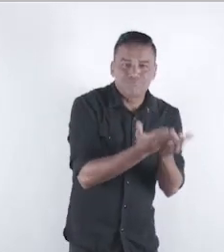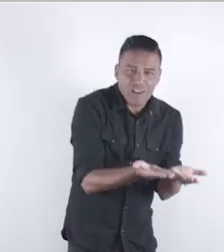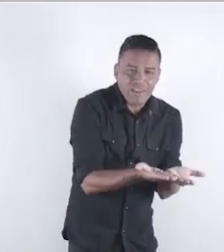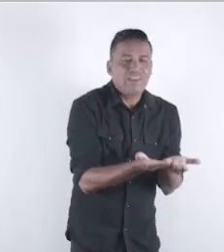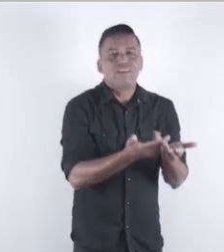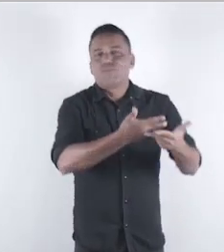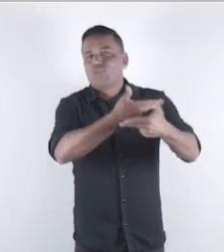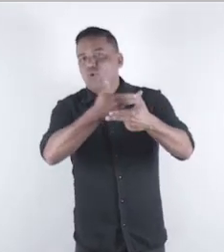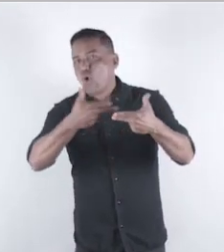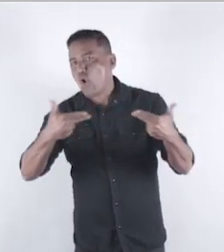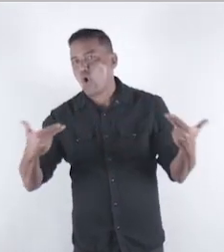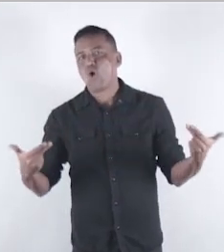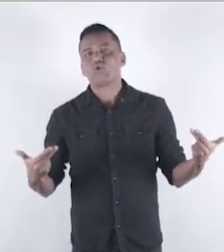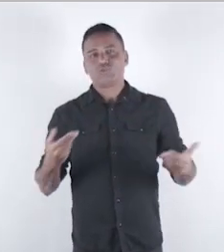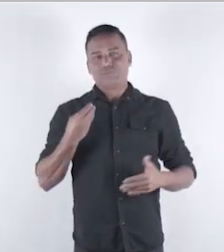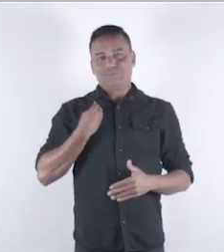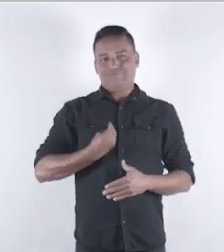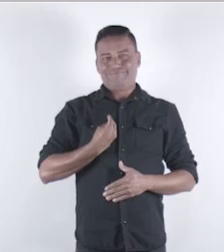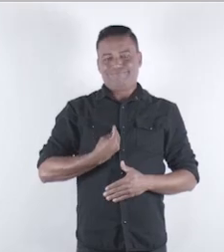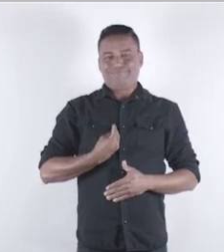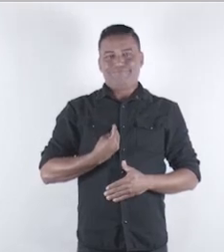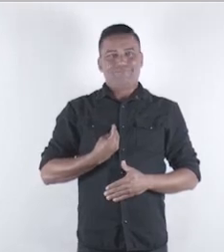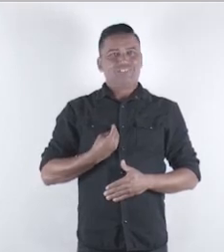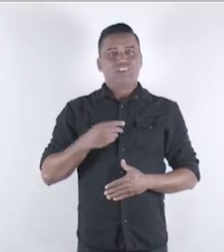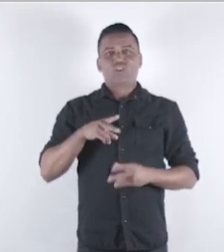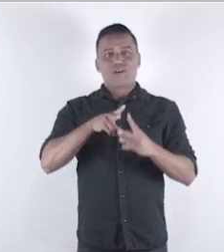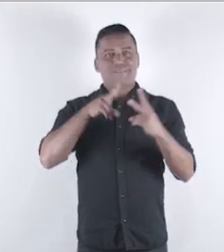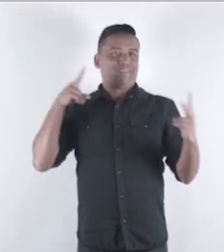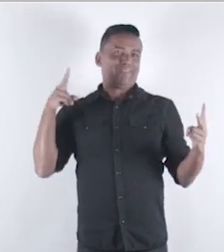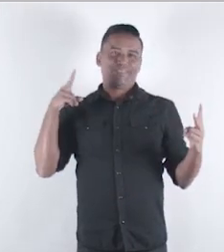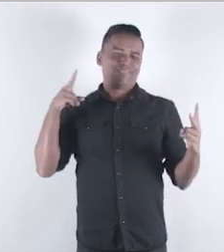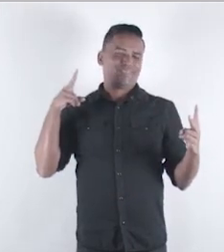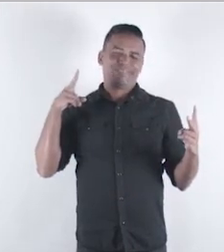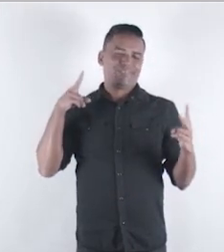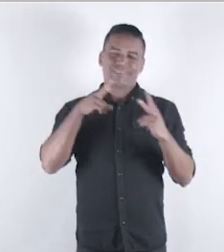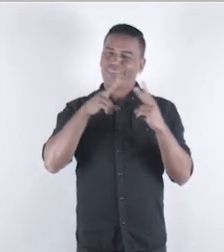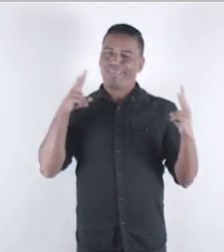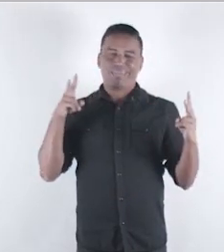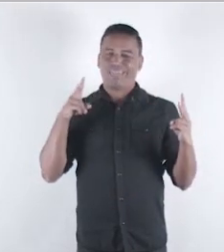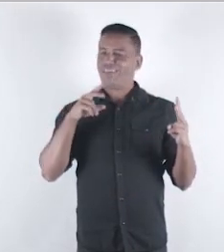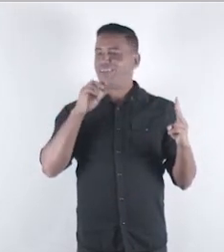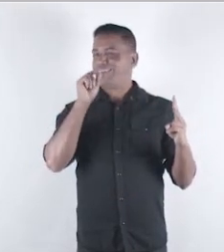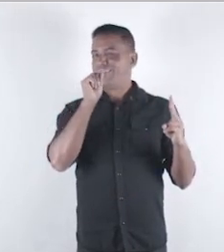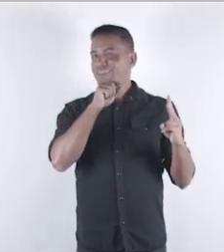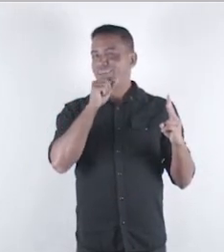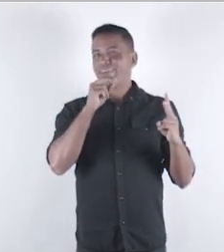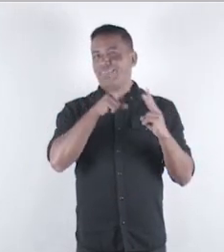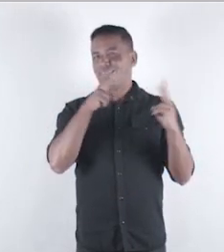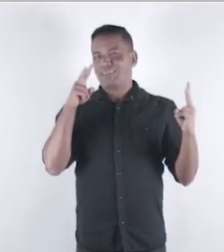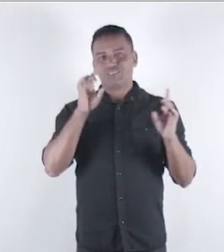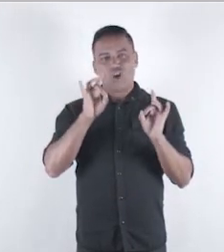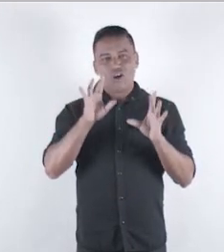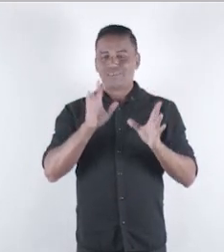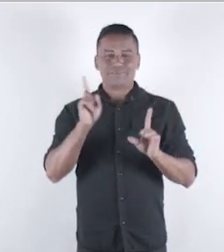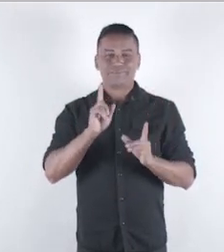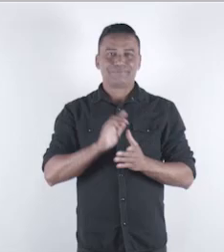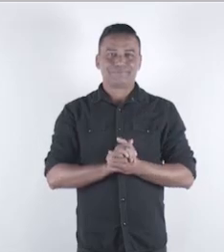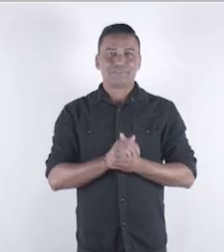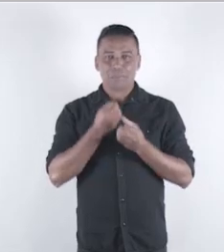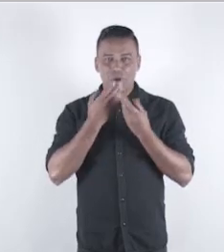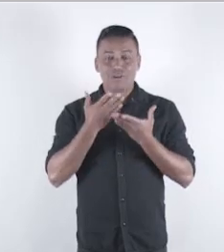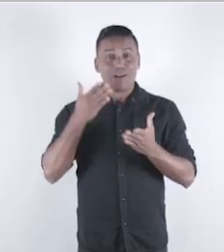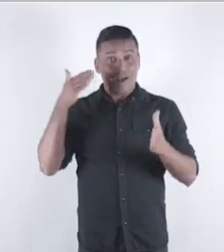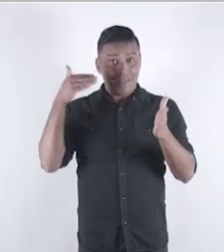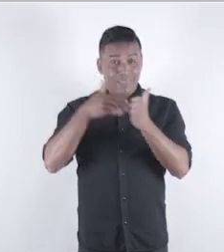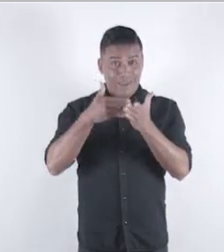muitas outras coisas aí ao vivo, né? Não ficar dependendo dessa frieza das câmeras aí. Tá bom?